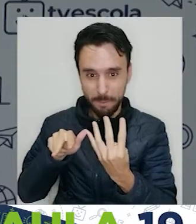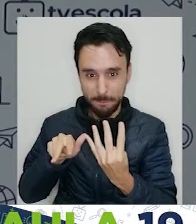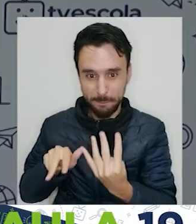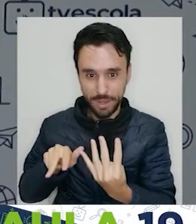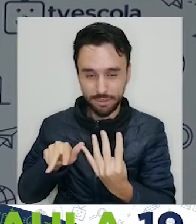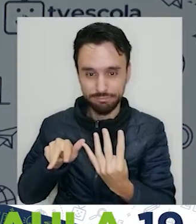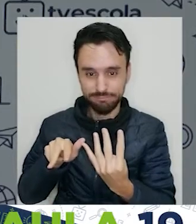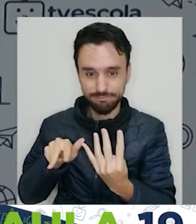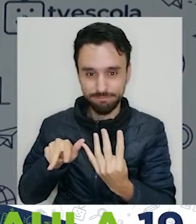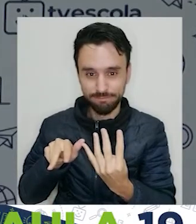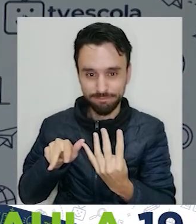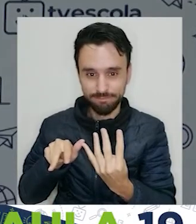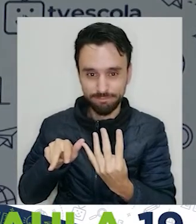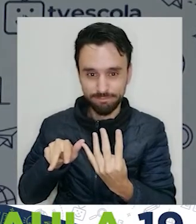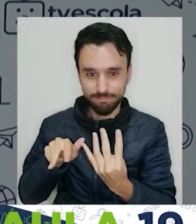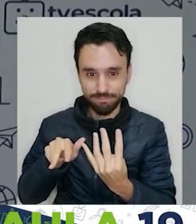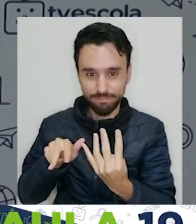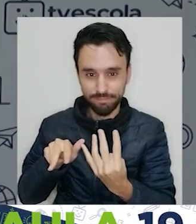quatro,